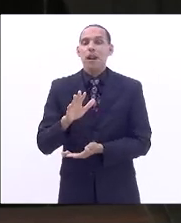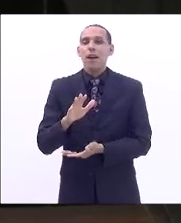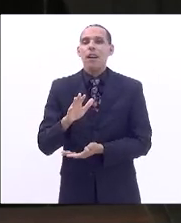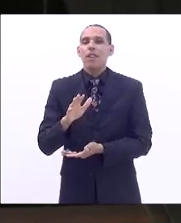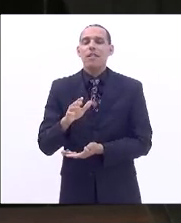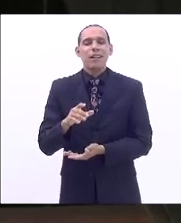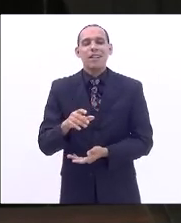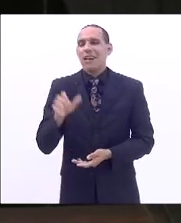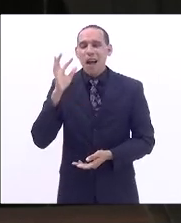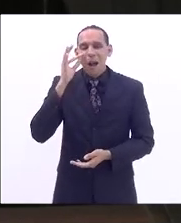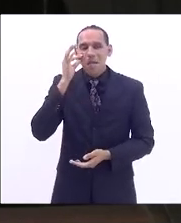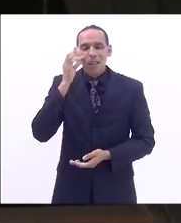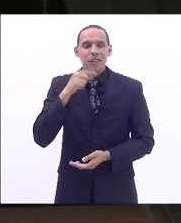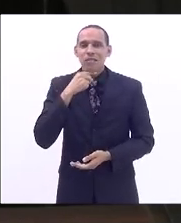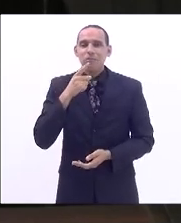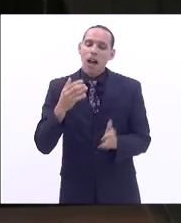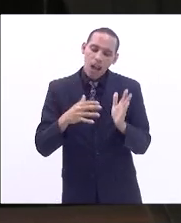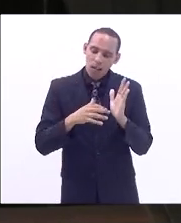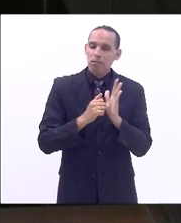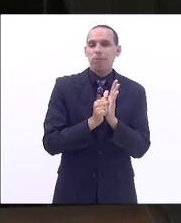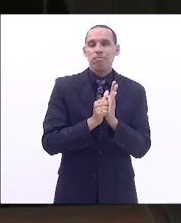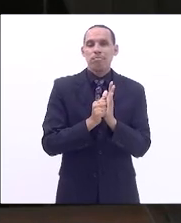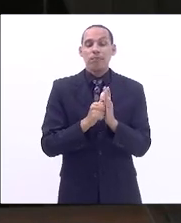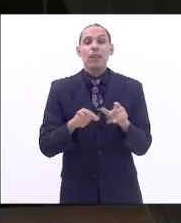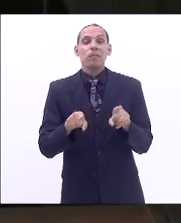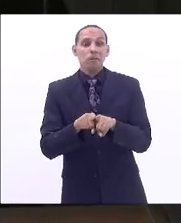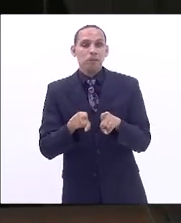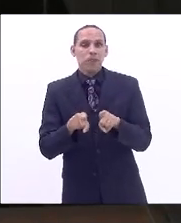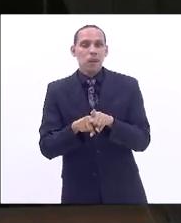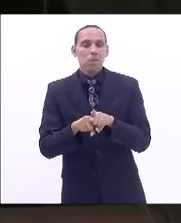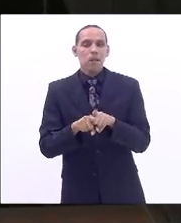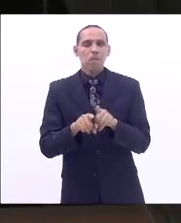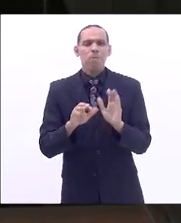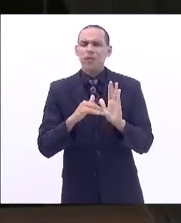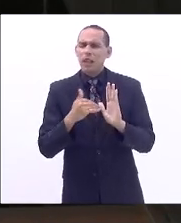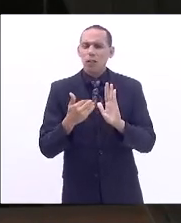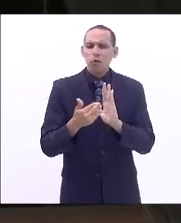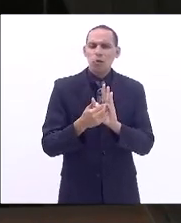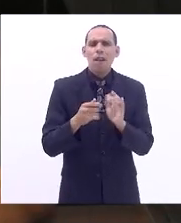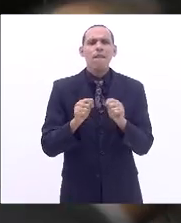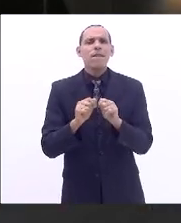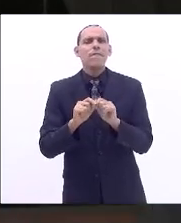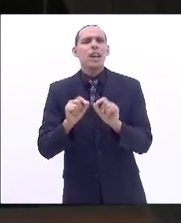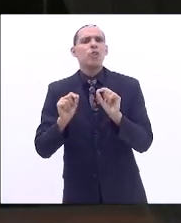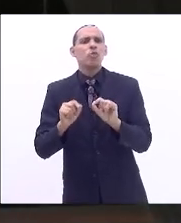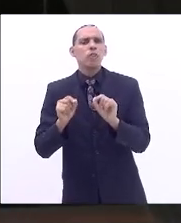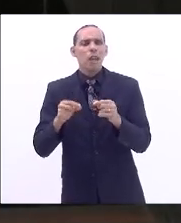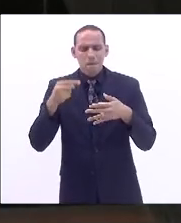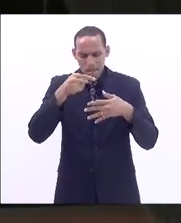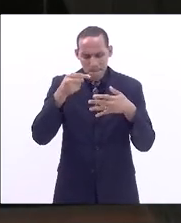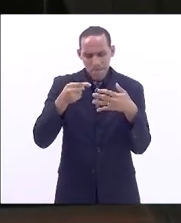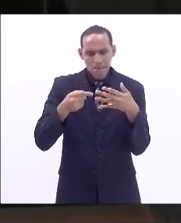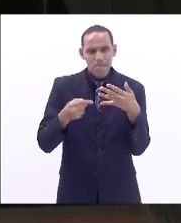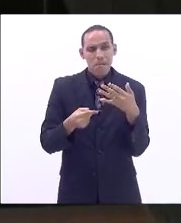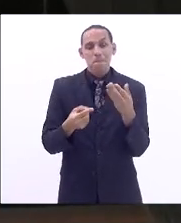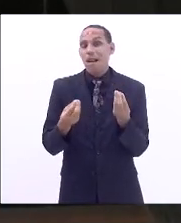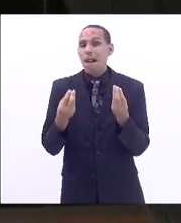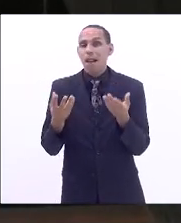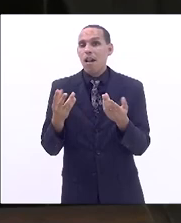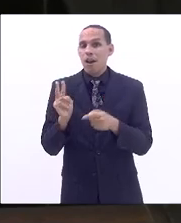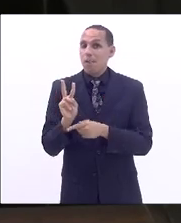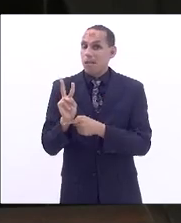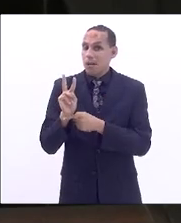reconhecimento pessoal e também todas as medidas adotadas no sentido de preservar